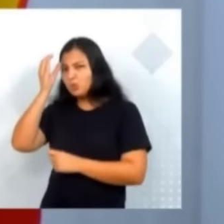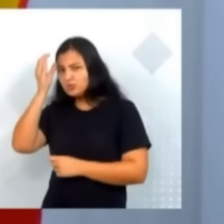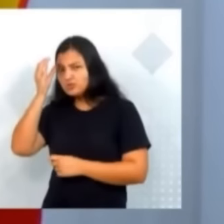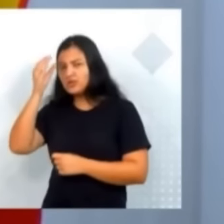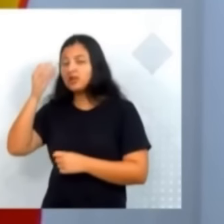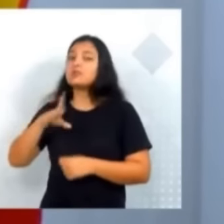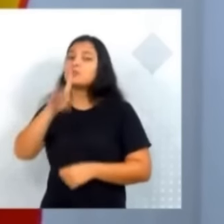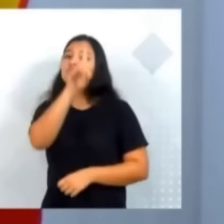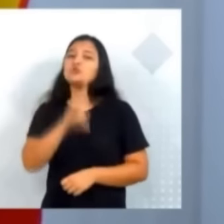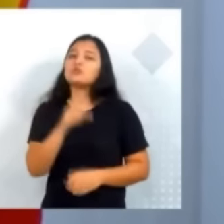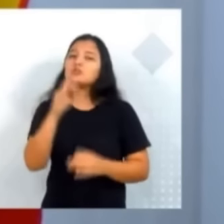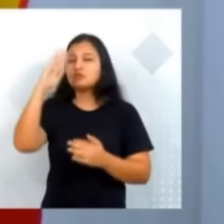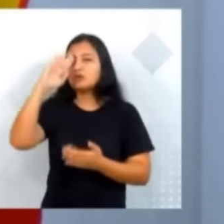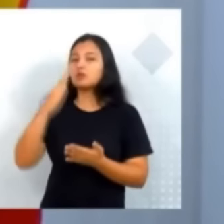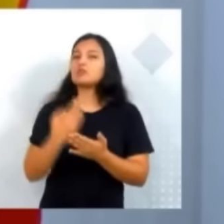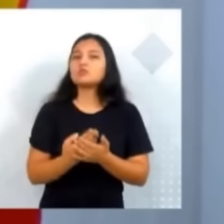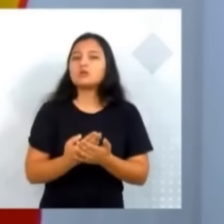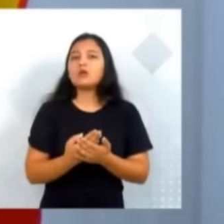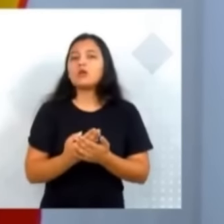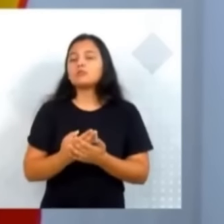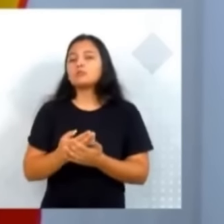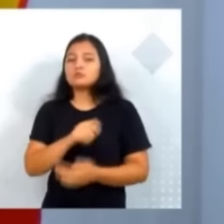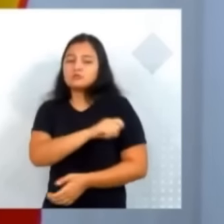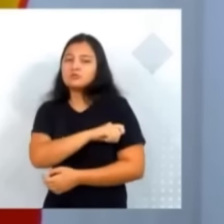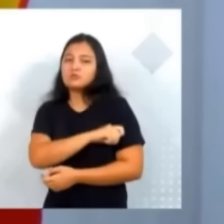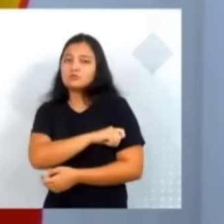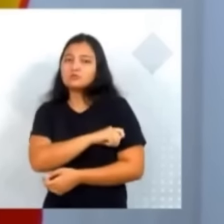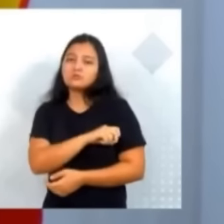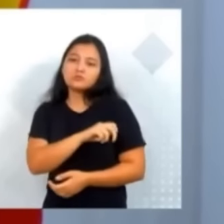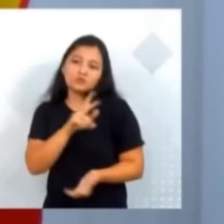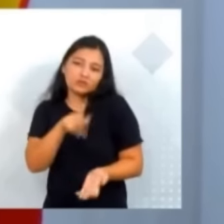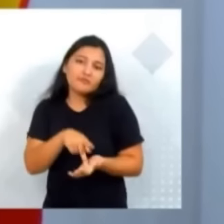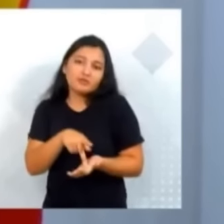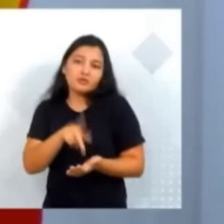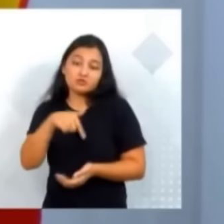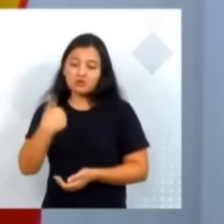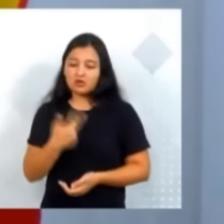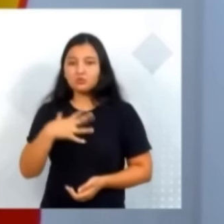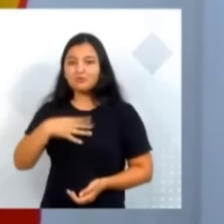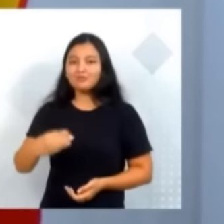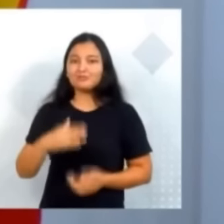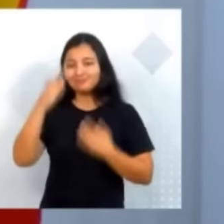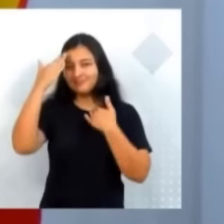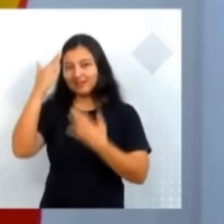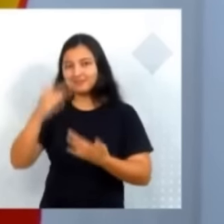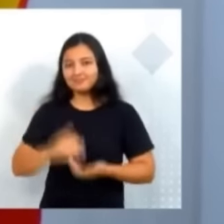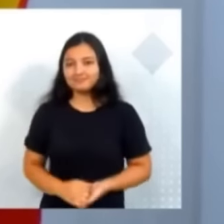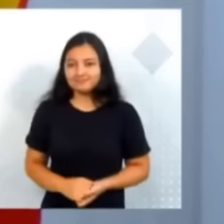crença desses alunos, dos nossos alunos, que são, na verdade, os nossos filhos. Obrigada.